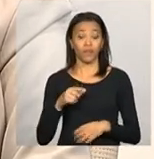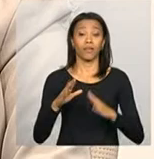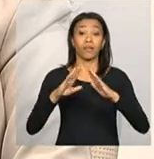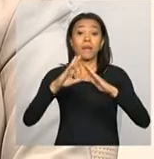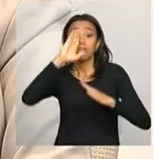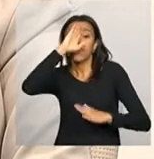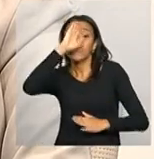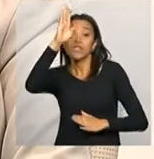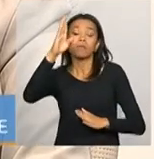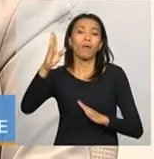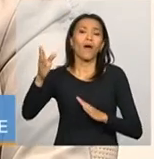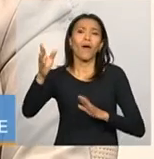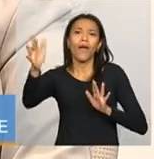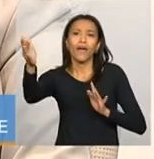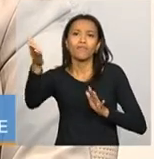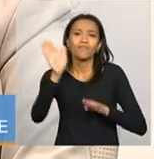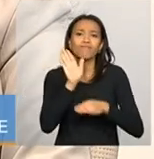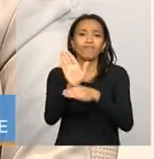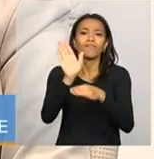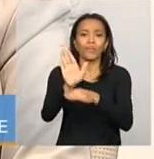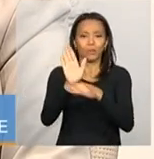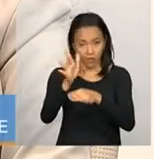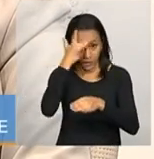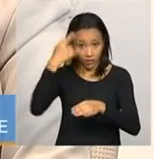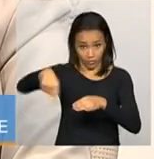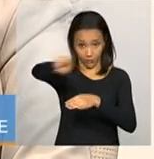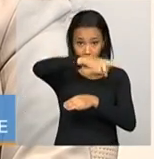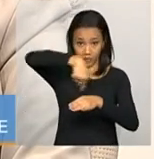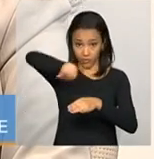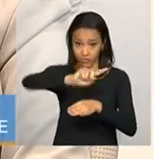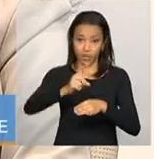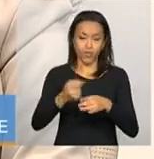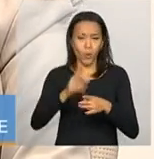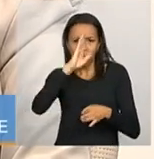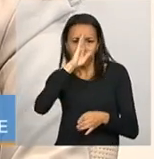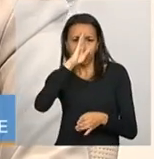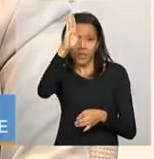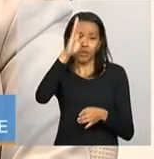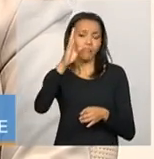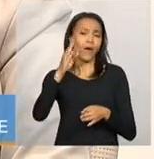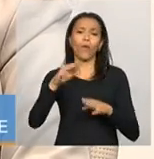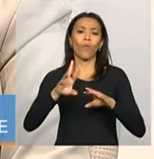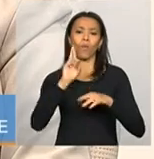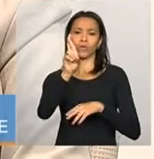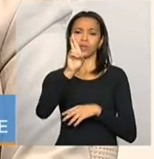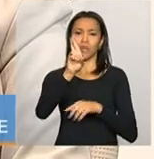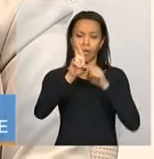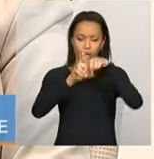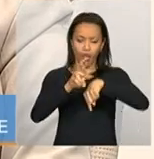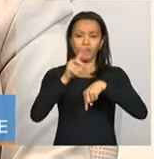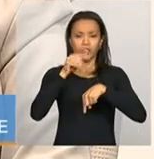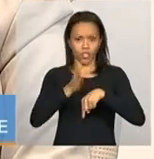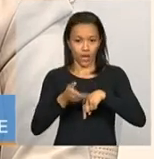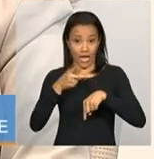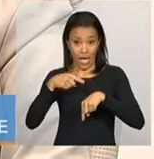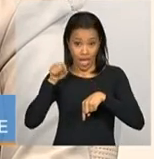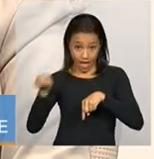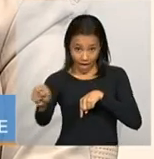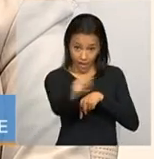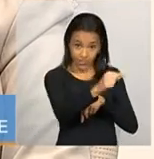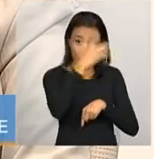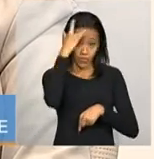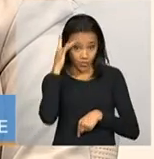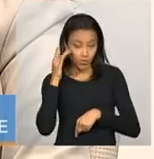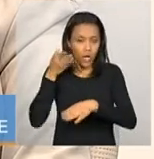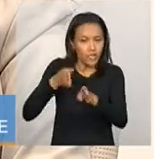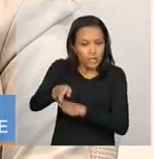principal a intermediação de mão de obra, o principal papel do SINE é, como a Nilva havia comentado, que esse pessoal é qualificado,